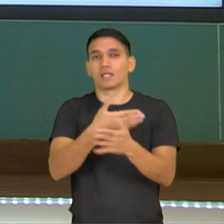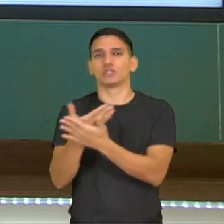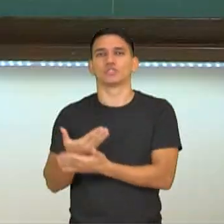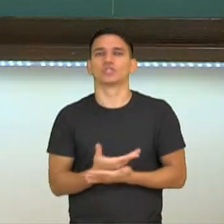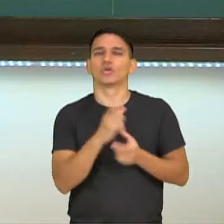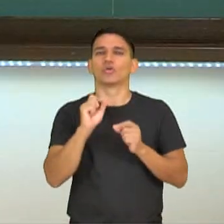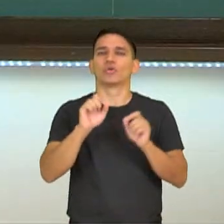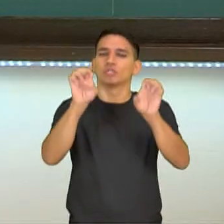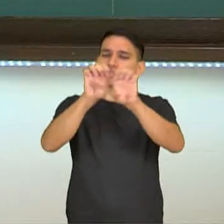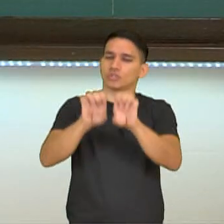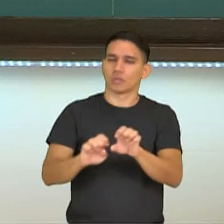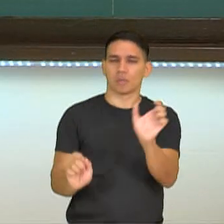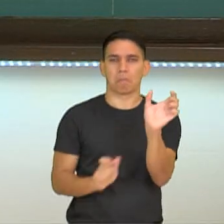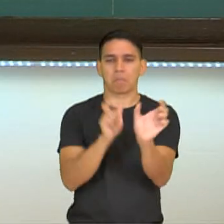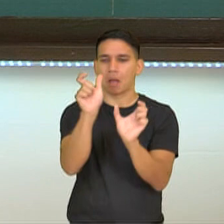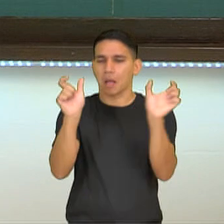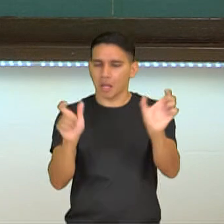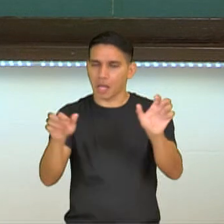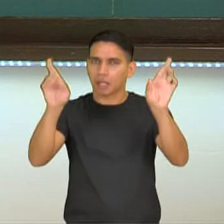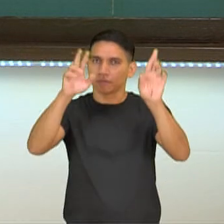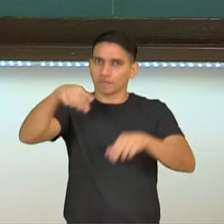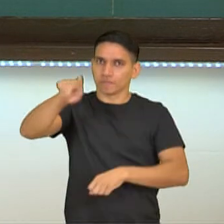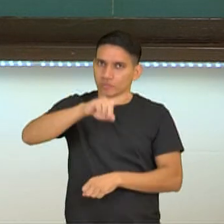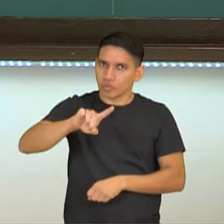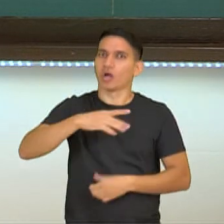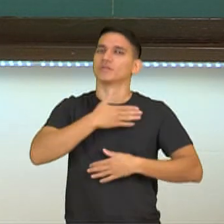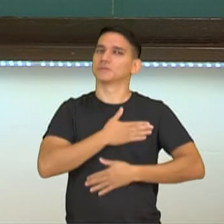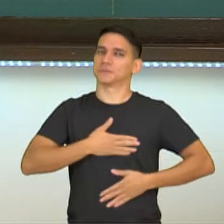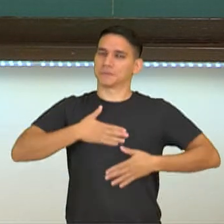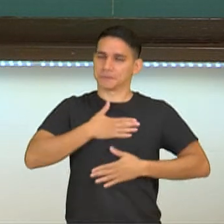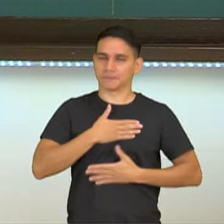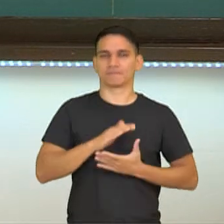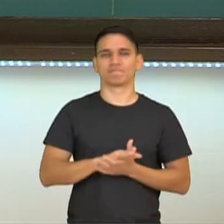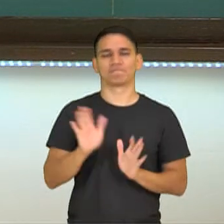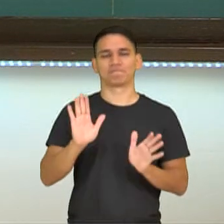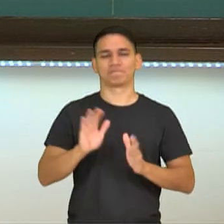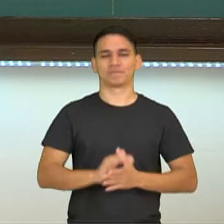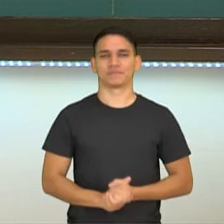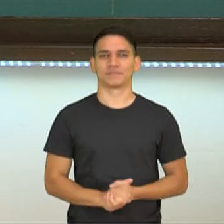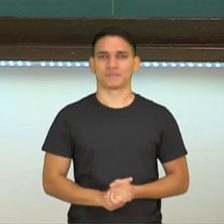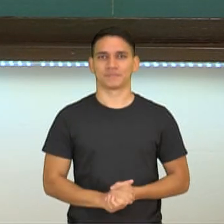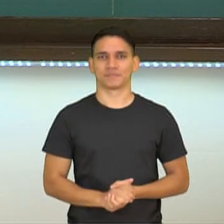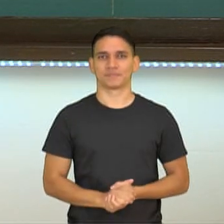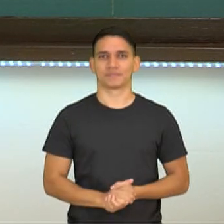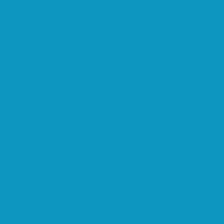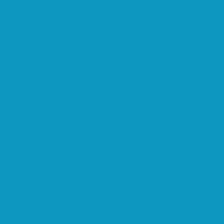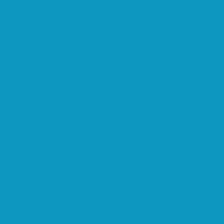estrutura das palavras. Eu espero que vocês tenham gostado e até breve.